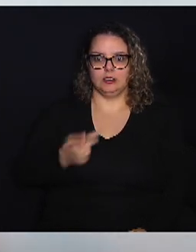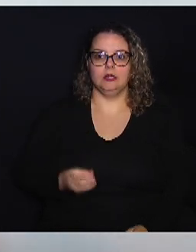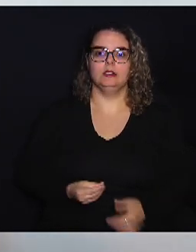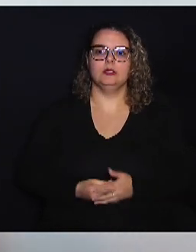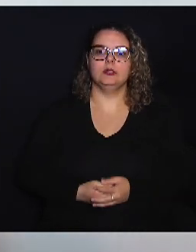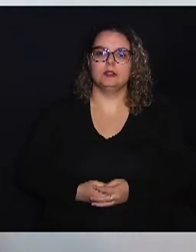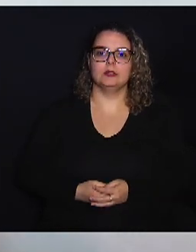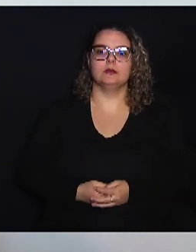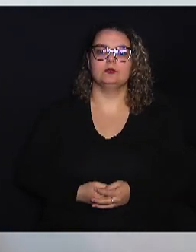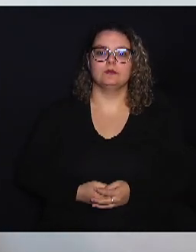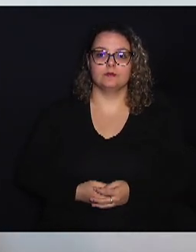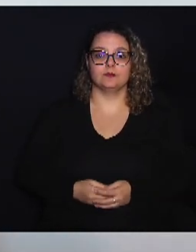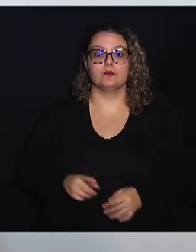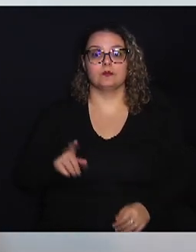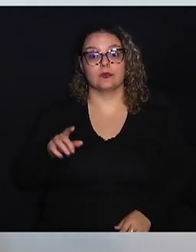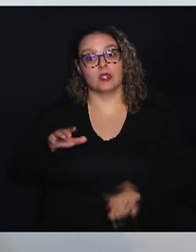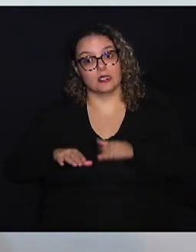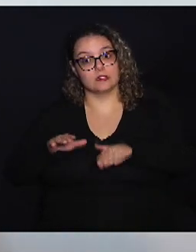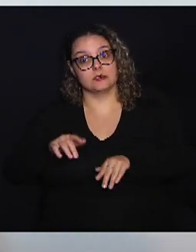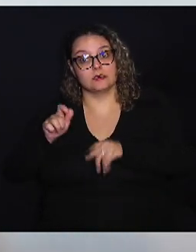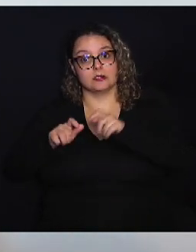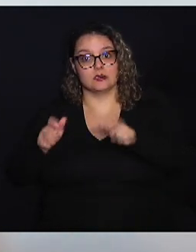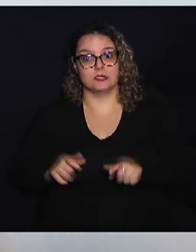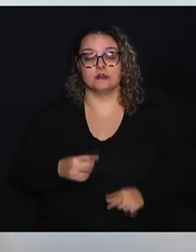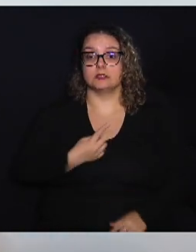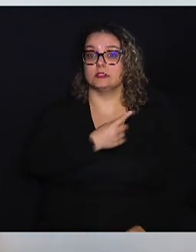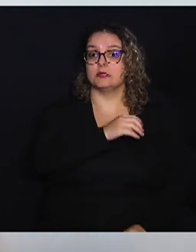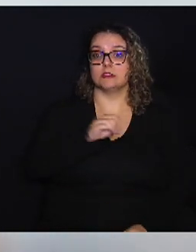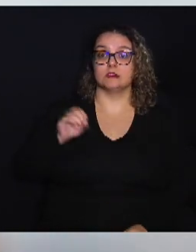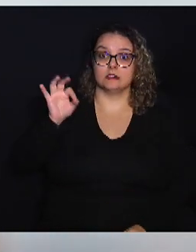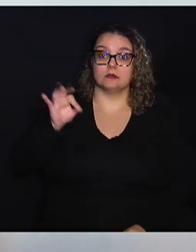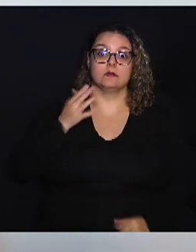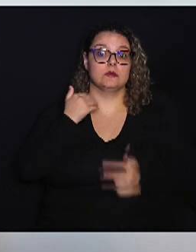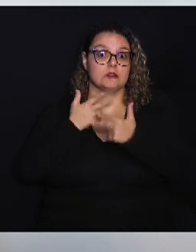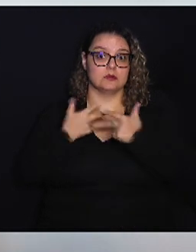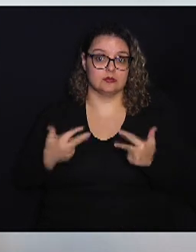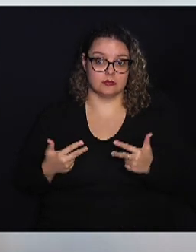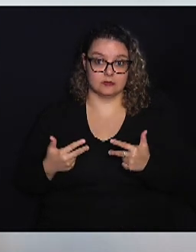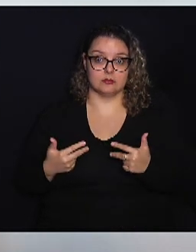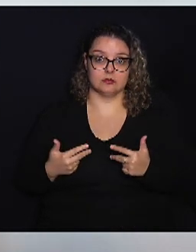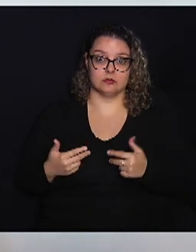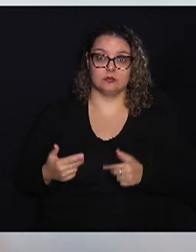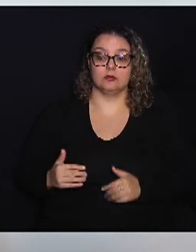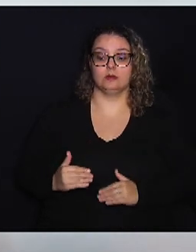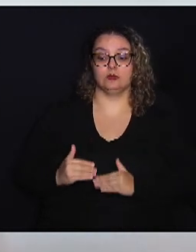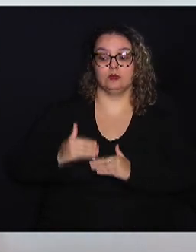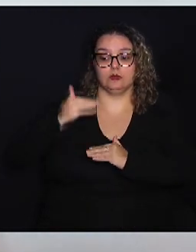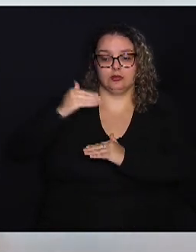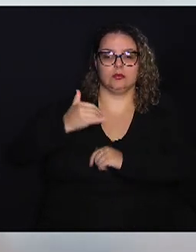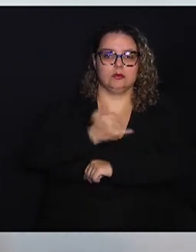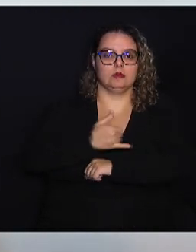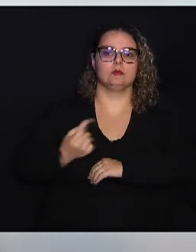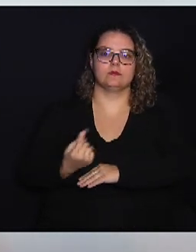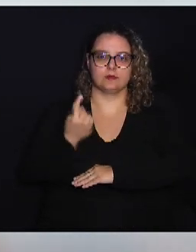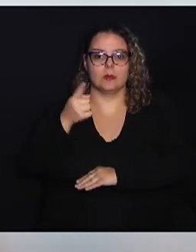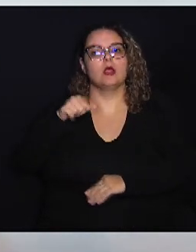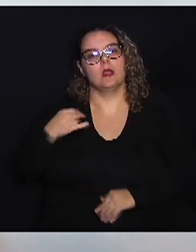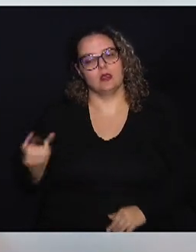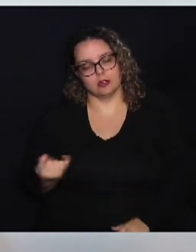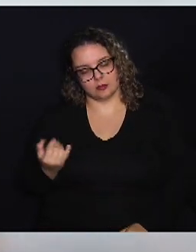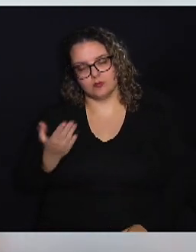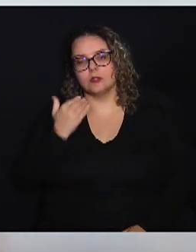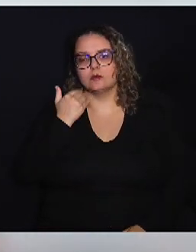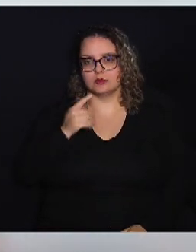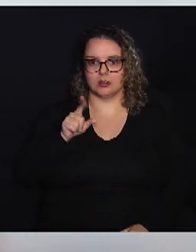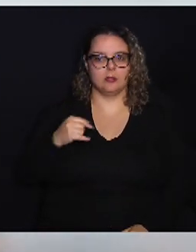que muitas vezes as pessoas atribuem 100% à alimentação a questão do aumento do colesterol. Claro que é muito importante, a alimentação